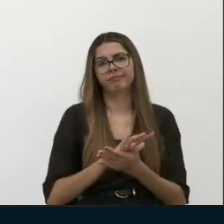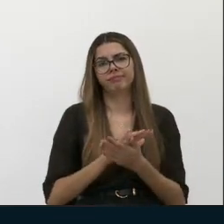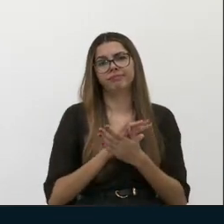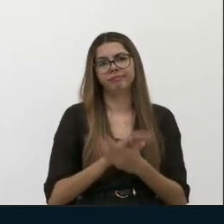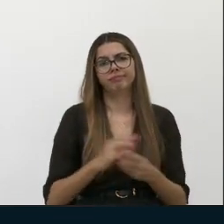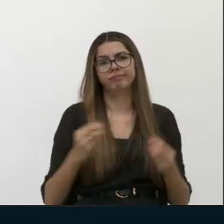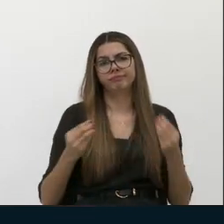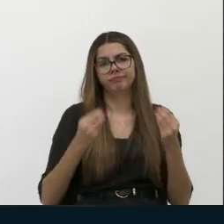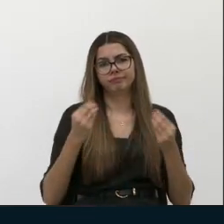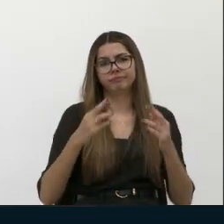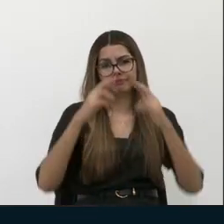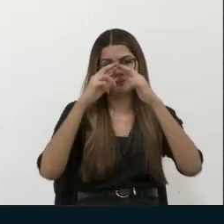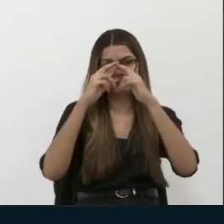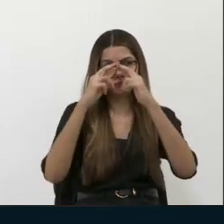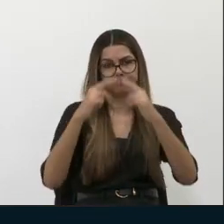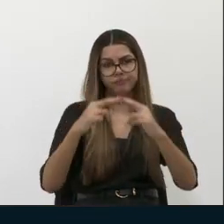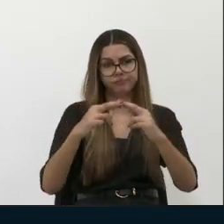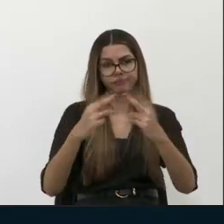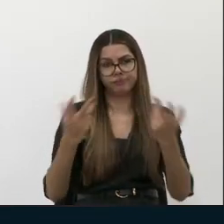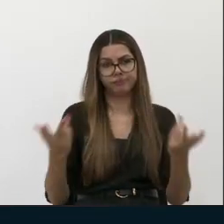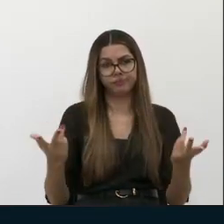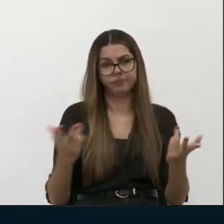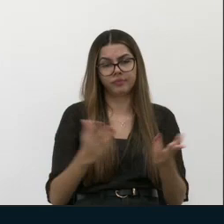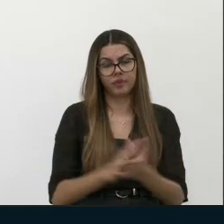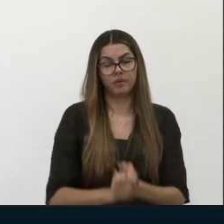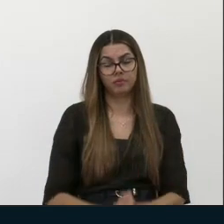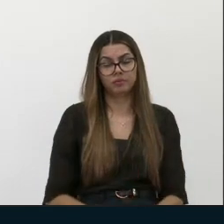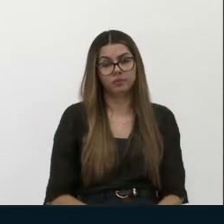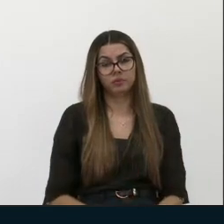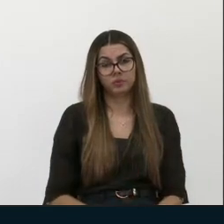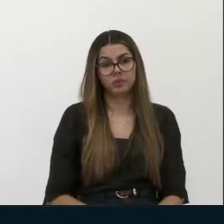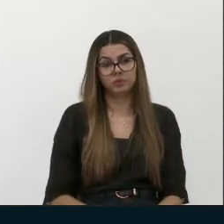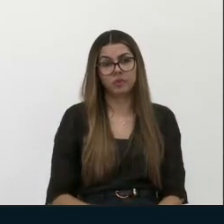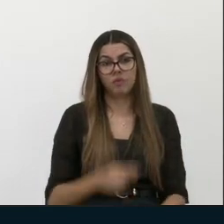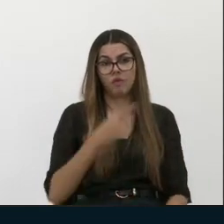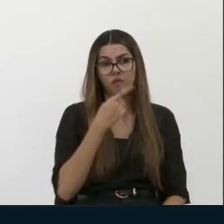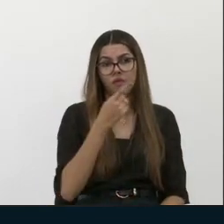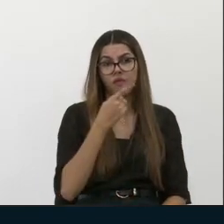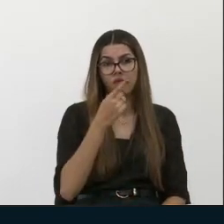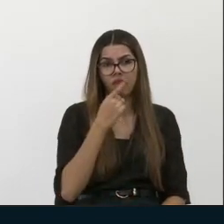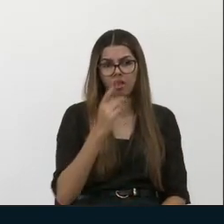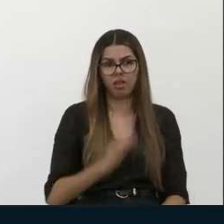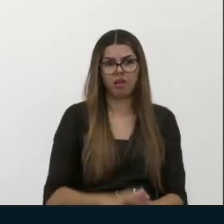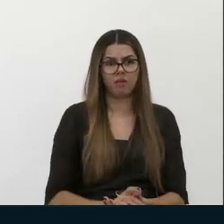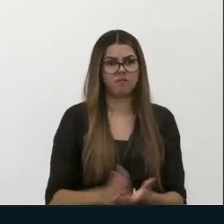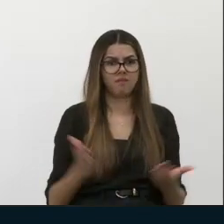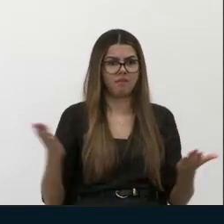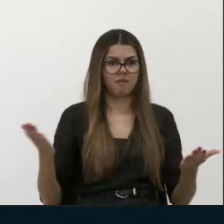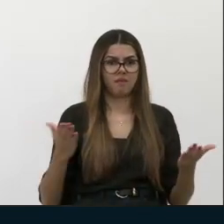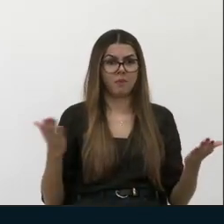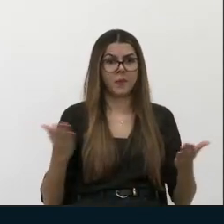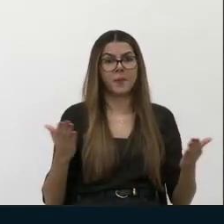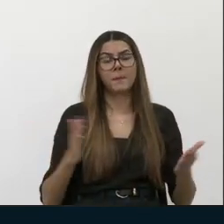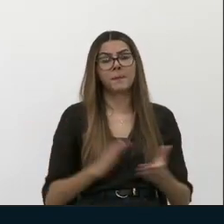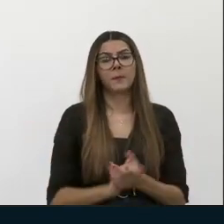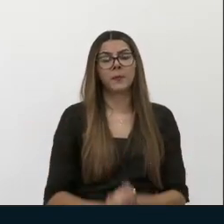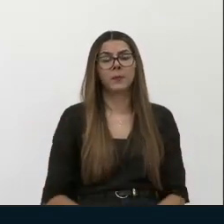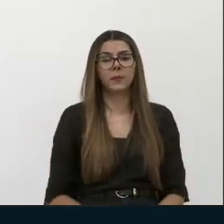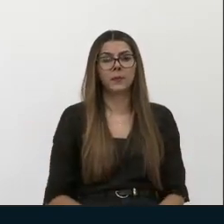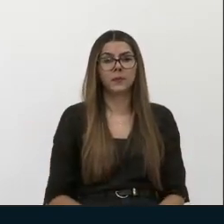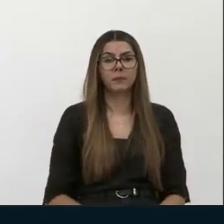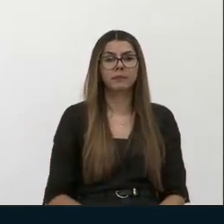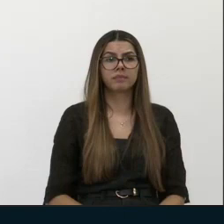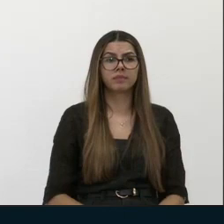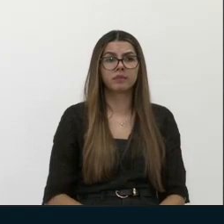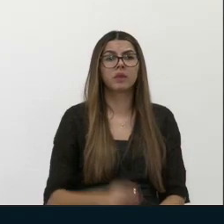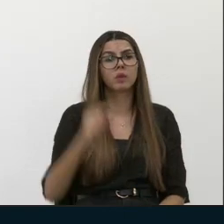vocês respeitam. E eu não vou admitir que se fale isso. Agora, em relação ao Guti, eu